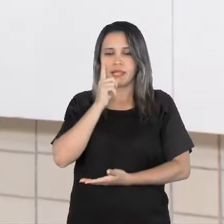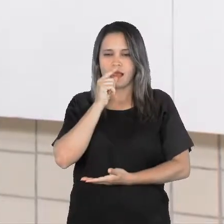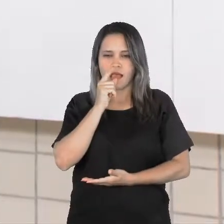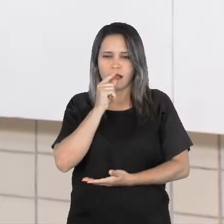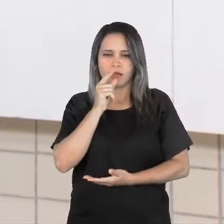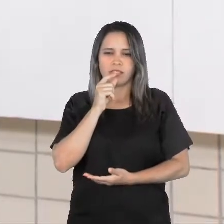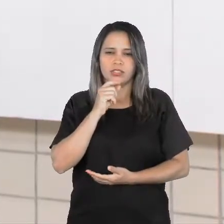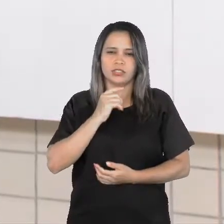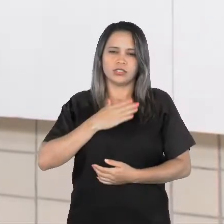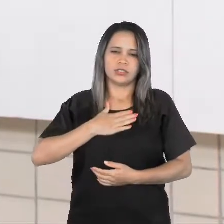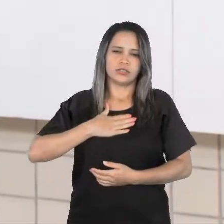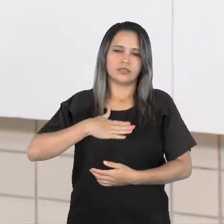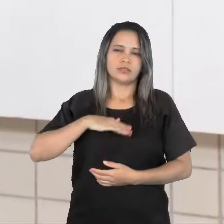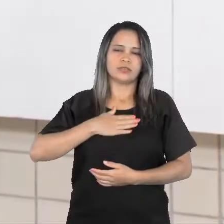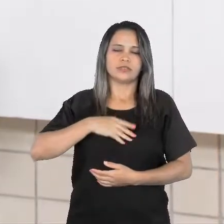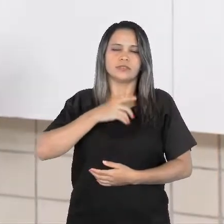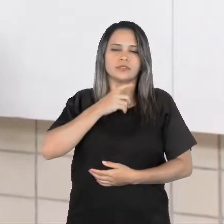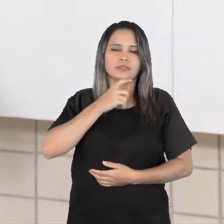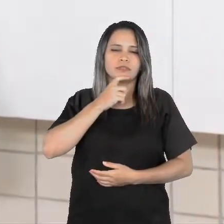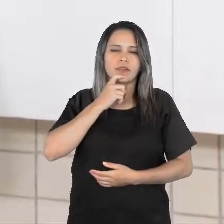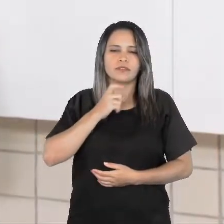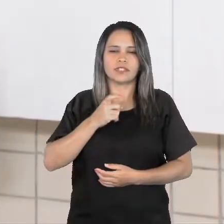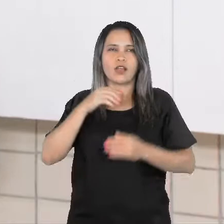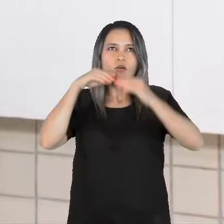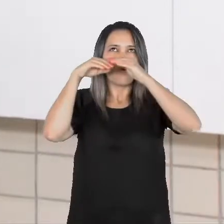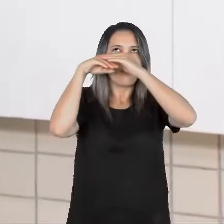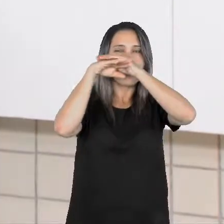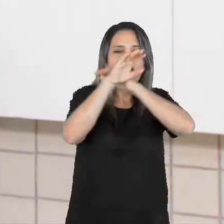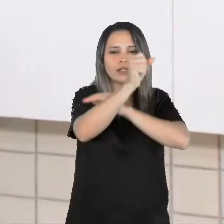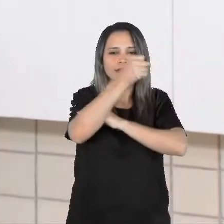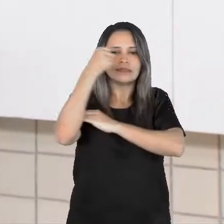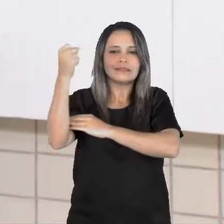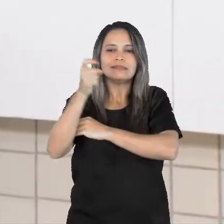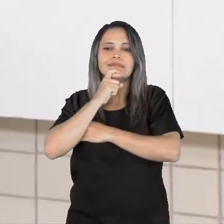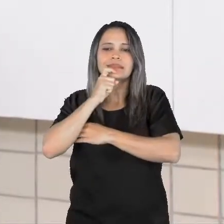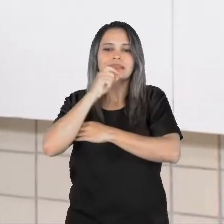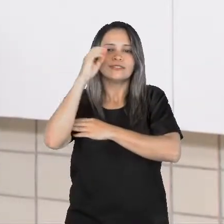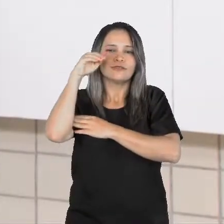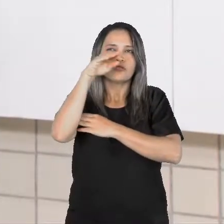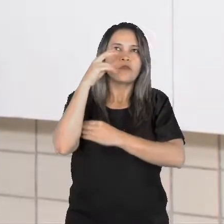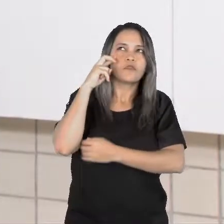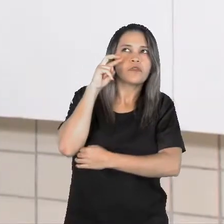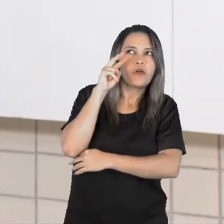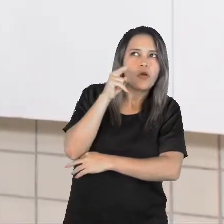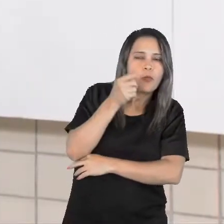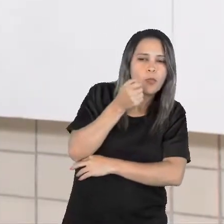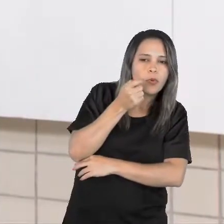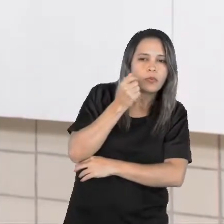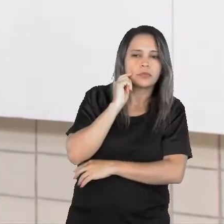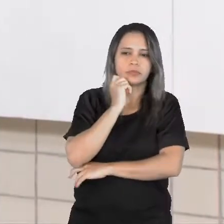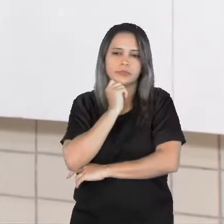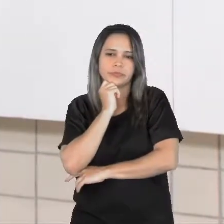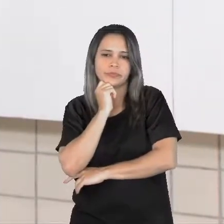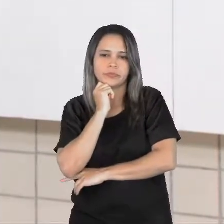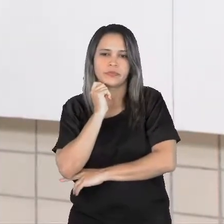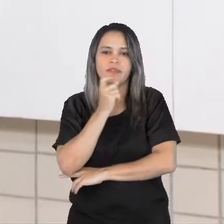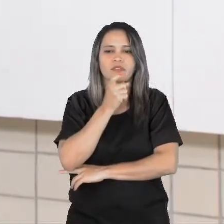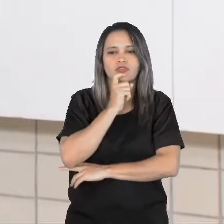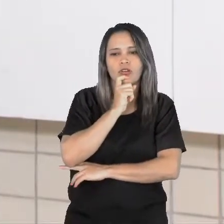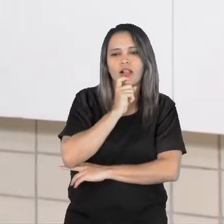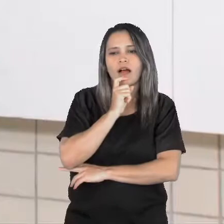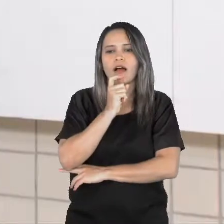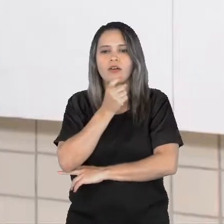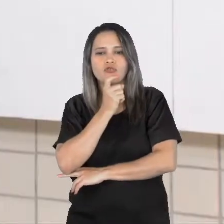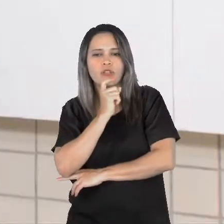esfriar, e aí depois você coloca lá no congelador, e aí você fica observando aos poucos, ela fica gelada,